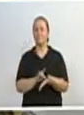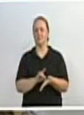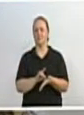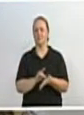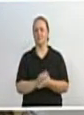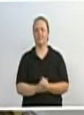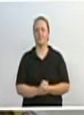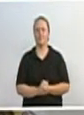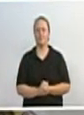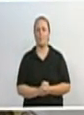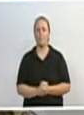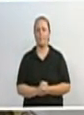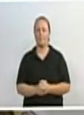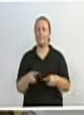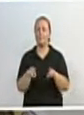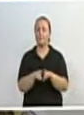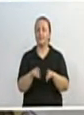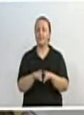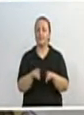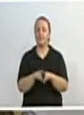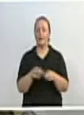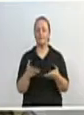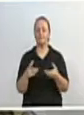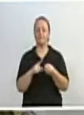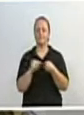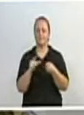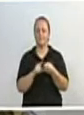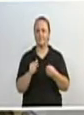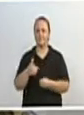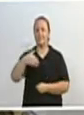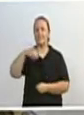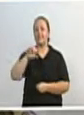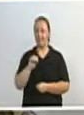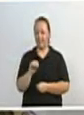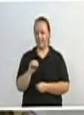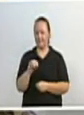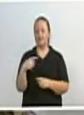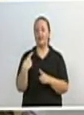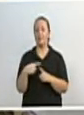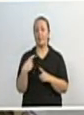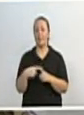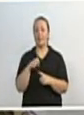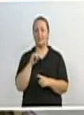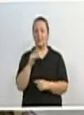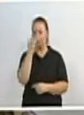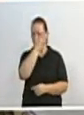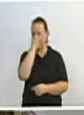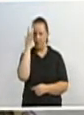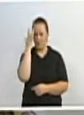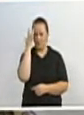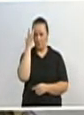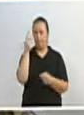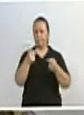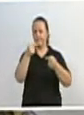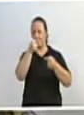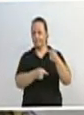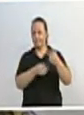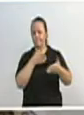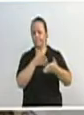E também alguma coisa no sentido do artigo 10, que diz que o descumprimento desse prazo e